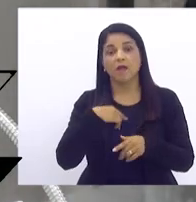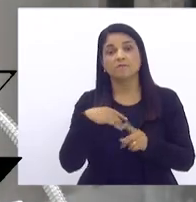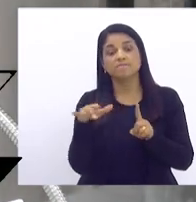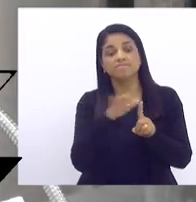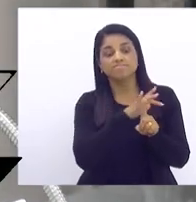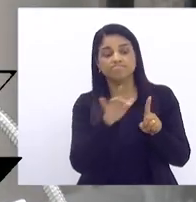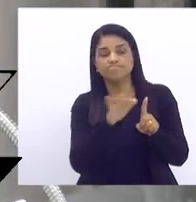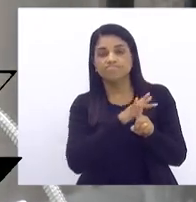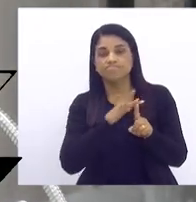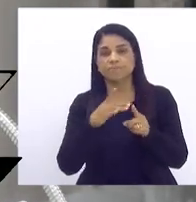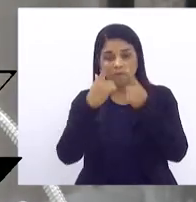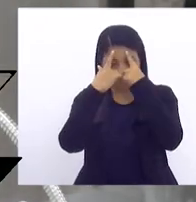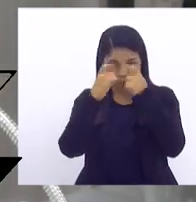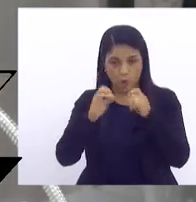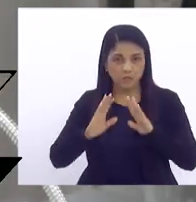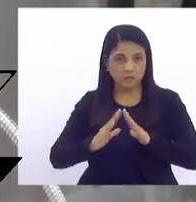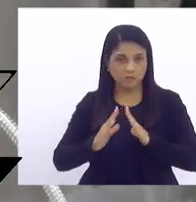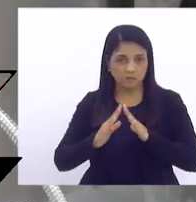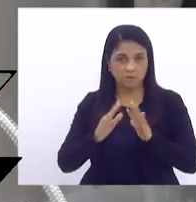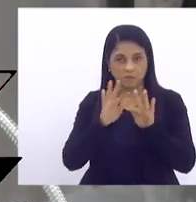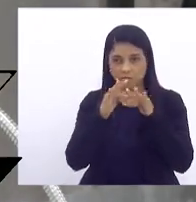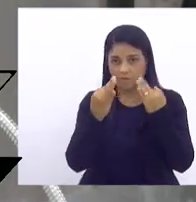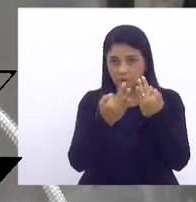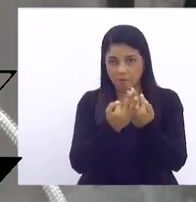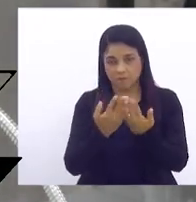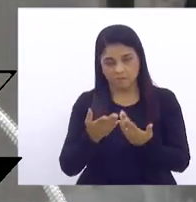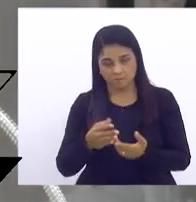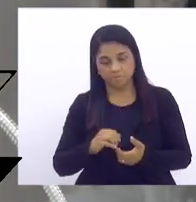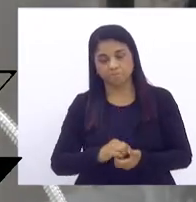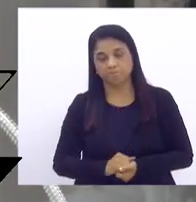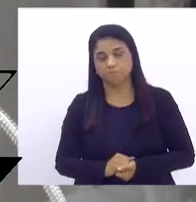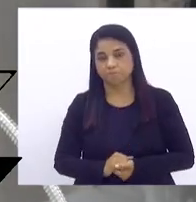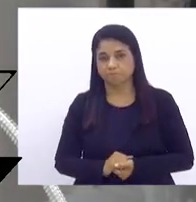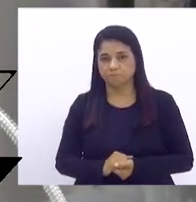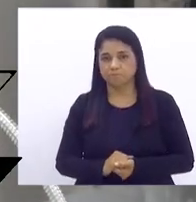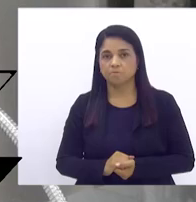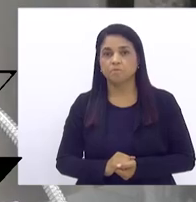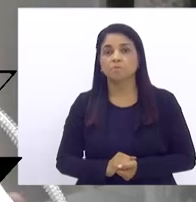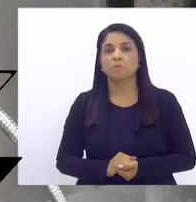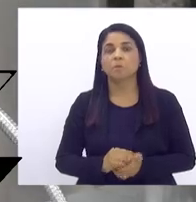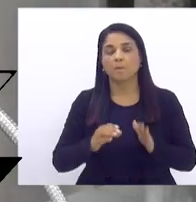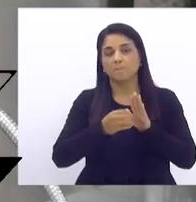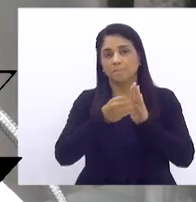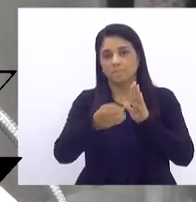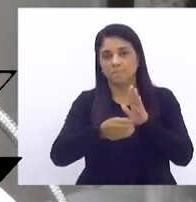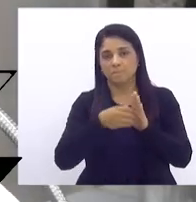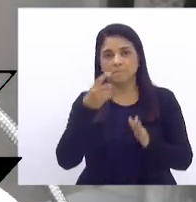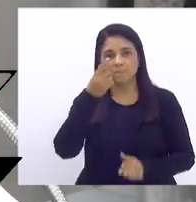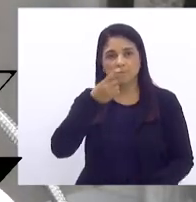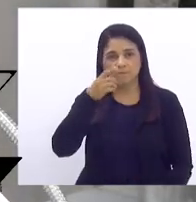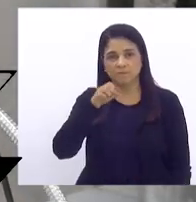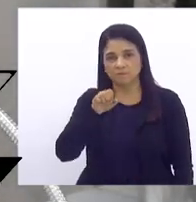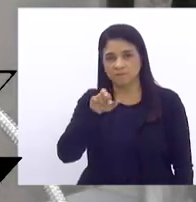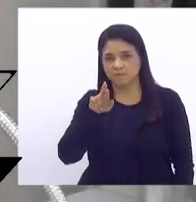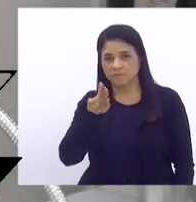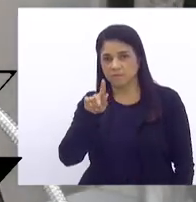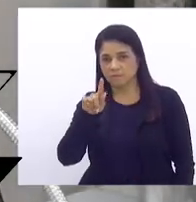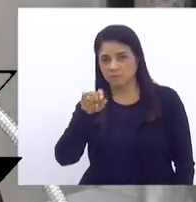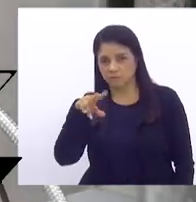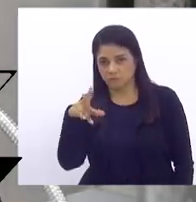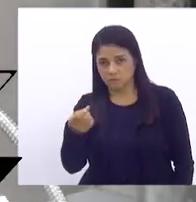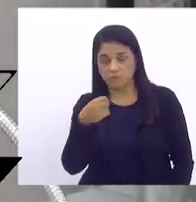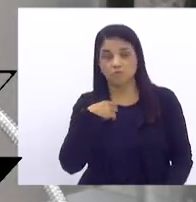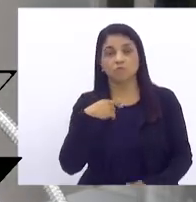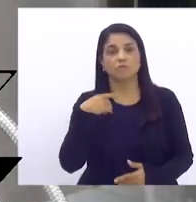de violência doméstica e familiar e da outras providências. Parecer do deputado doutor Serginho, relator original da matéria,